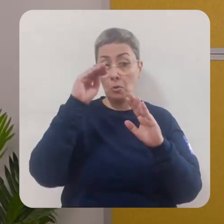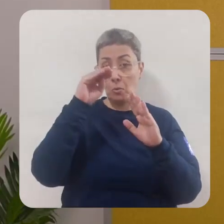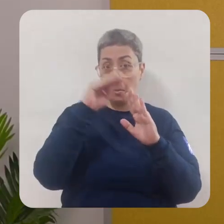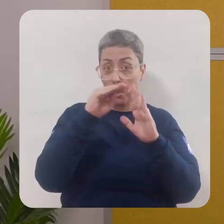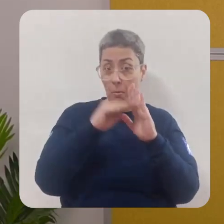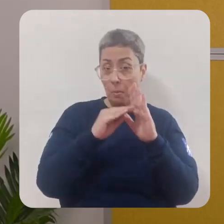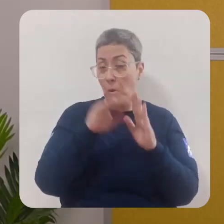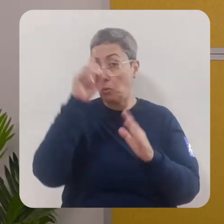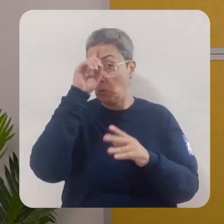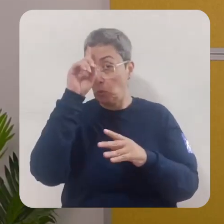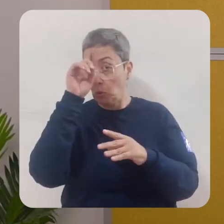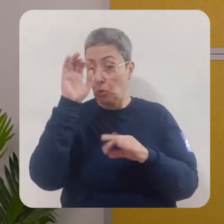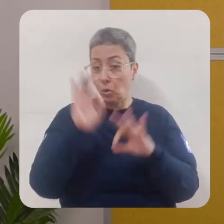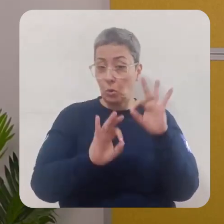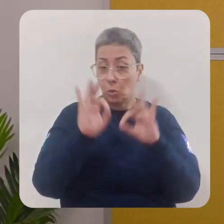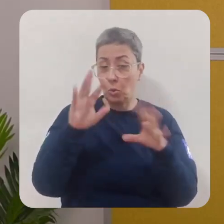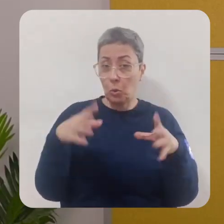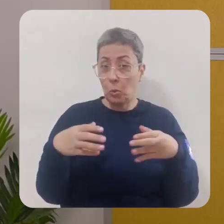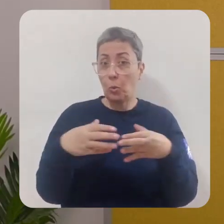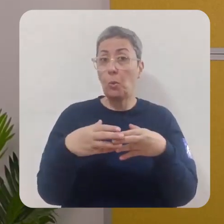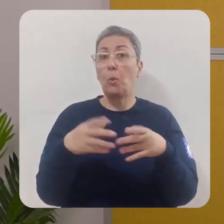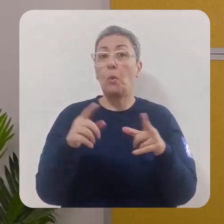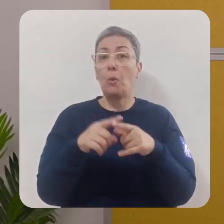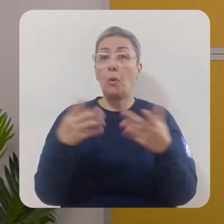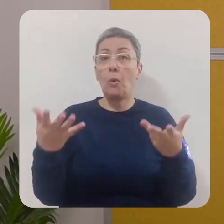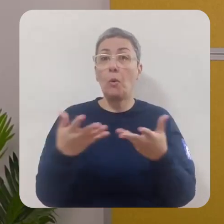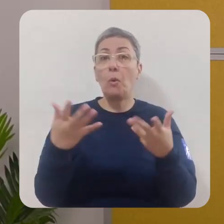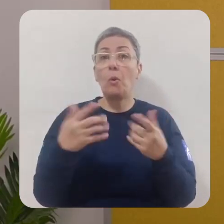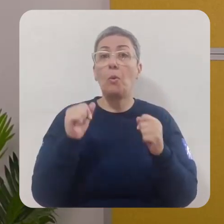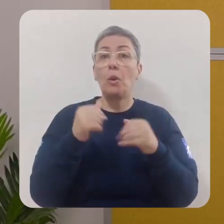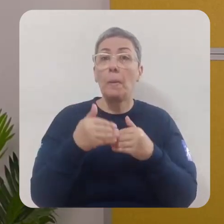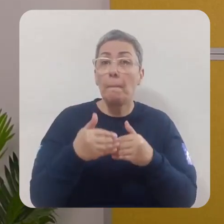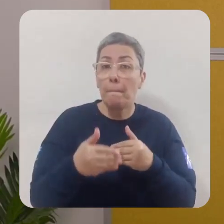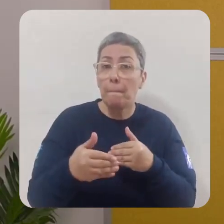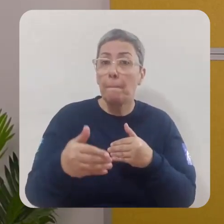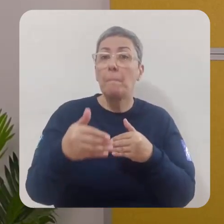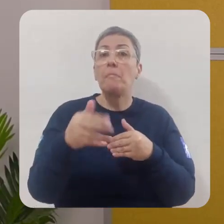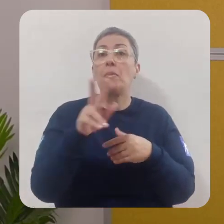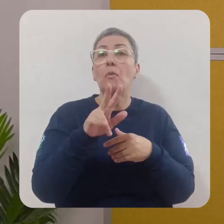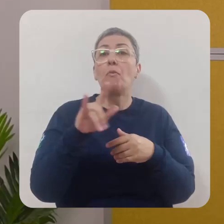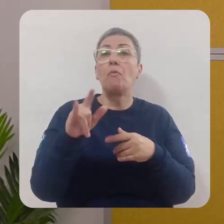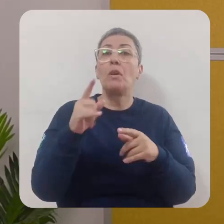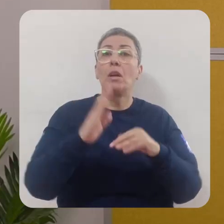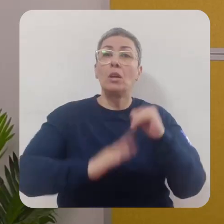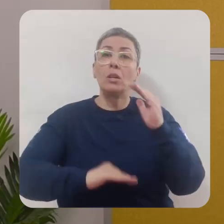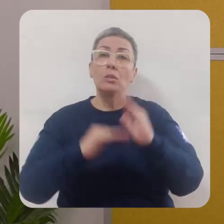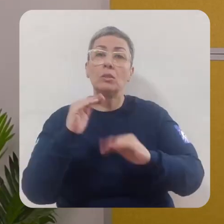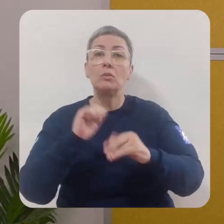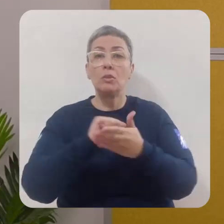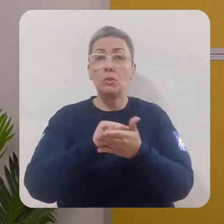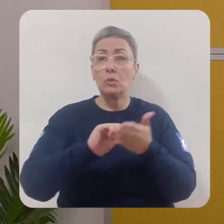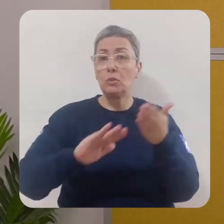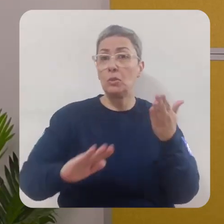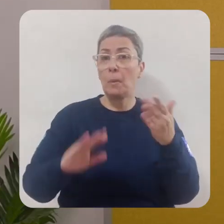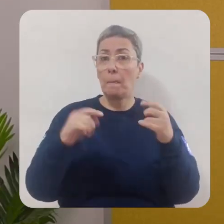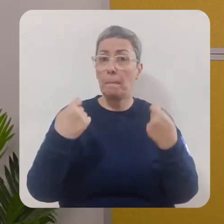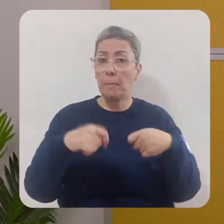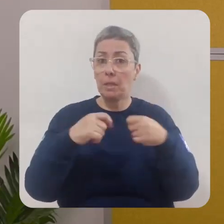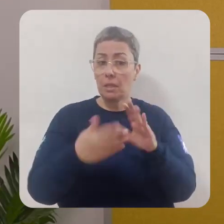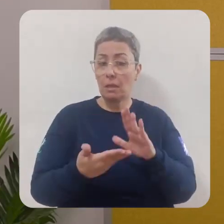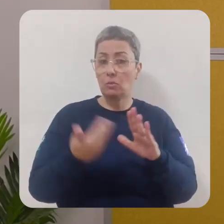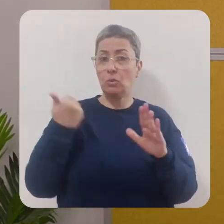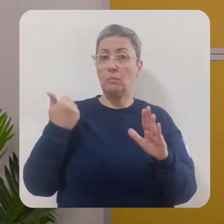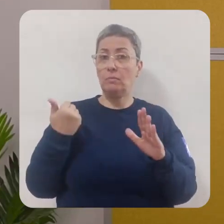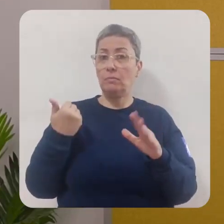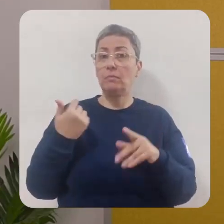uma rotina construída com a minha turma, e agora, à medida que nós vamos realizando as atividades, eu